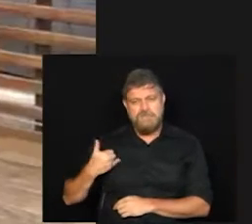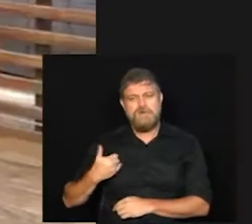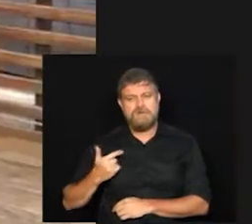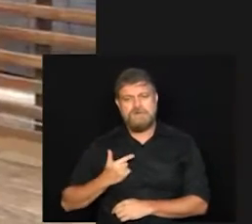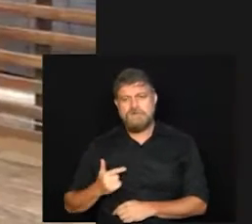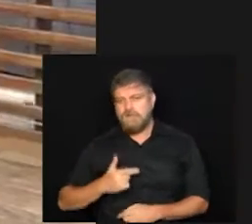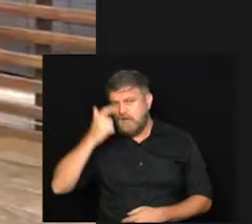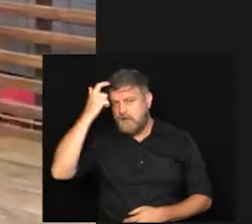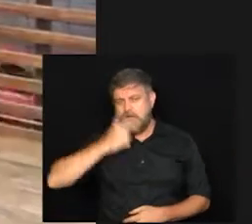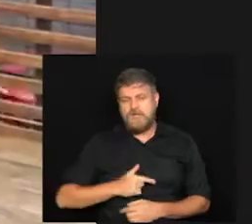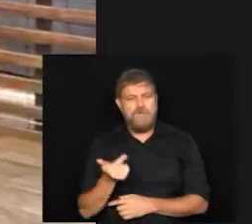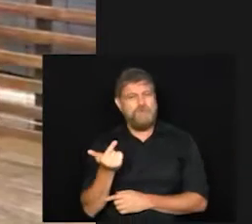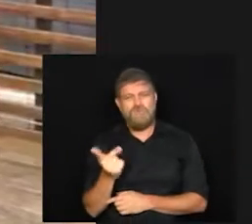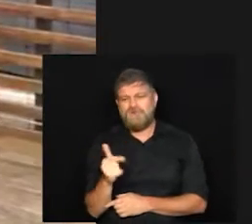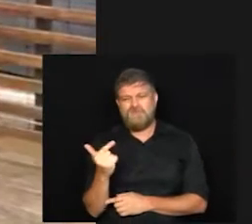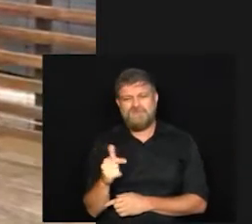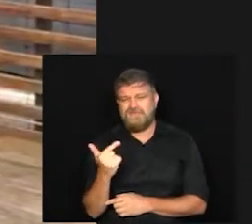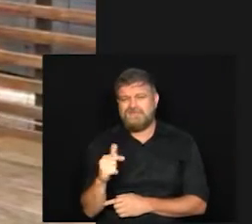eu não tenho